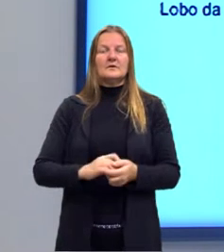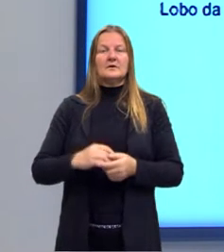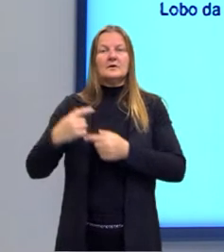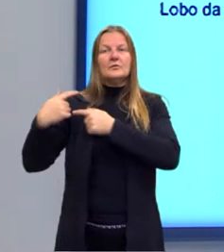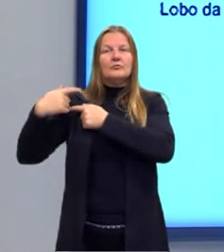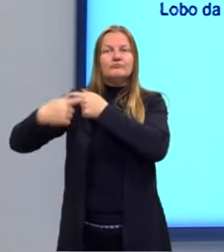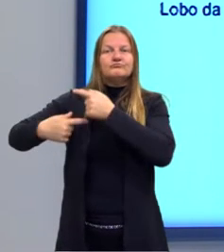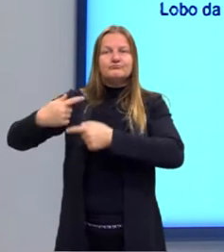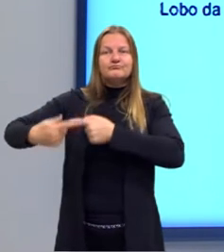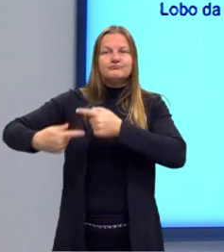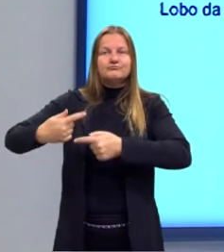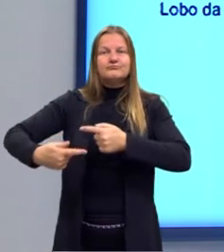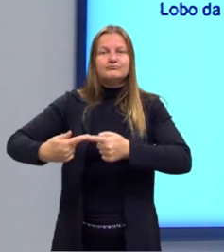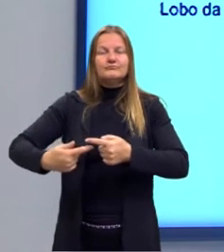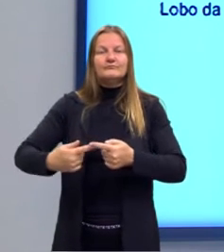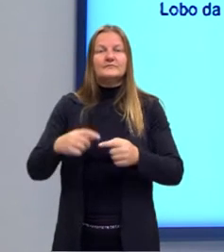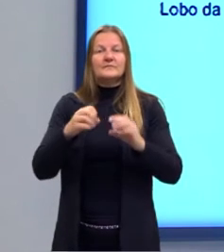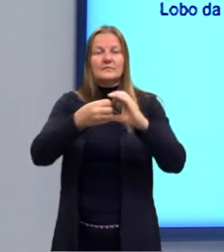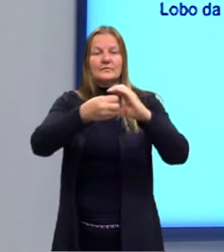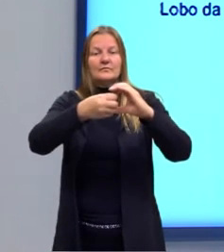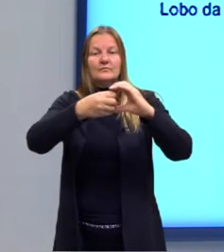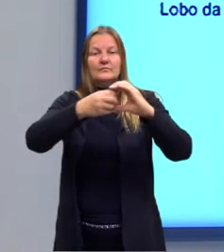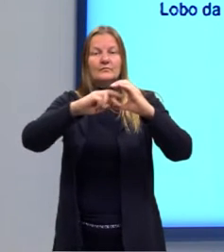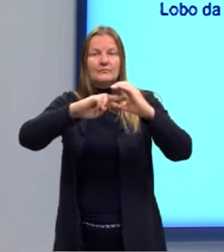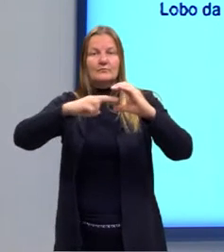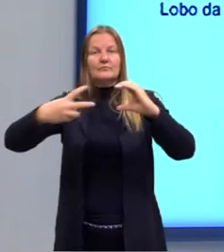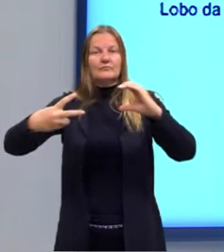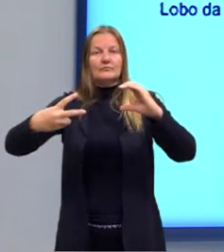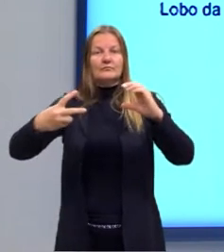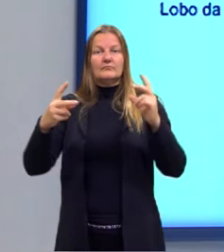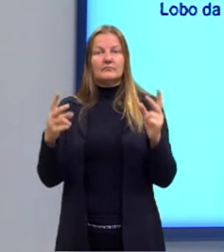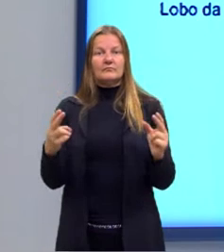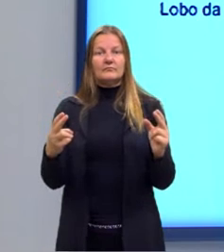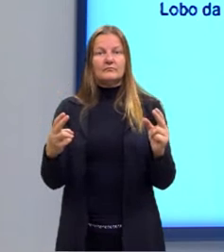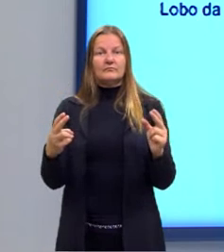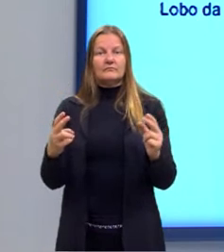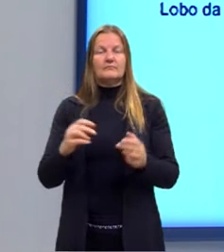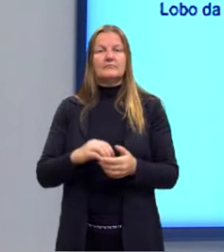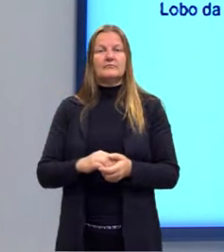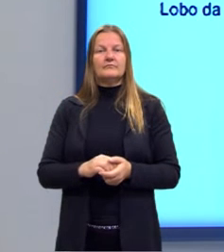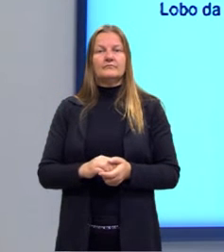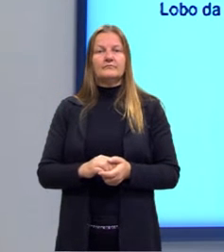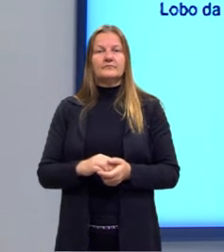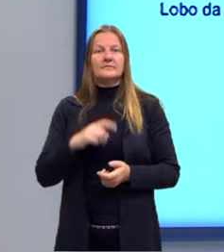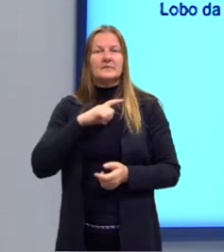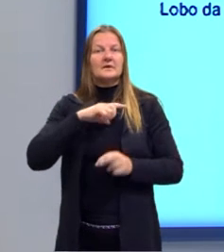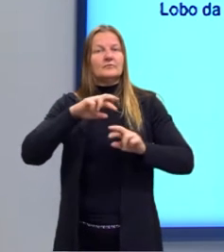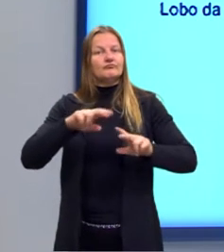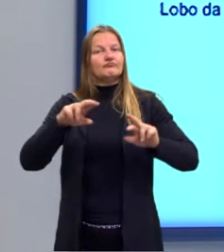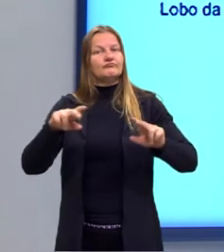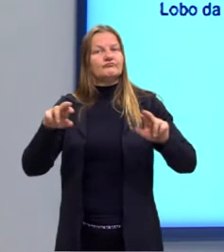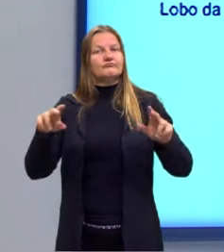sejam homozigotos recessivos sendo os seus genes representados